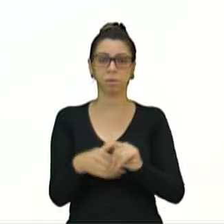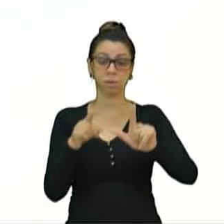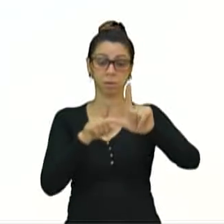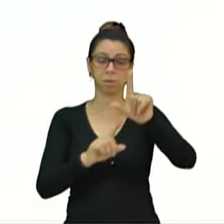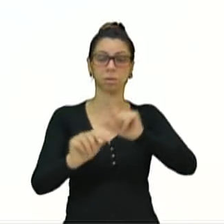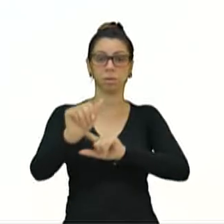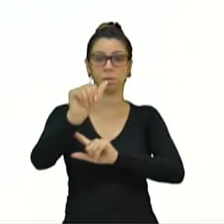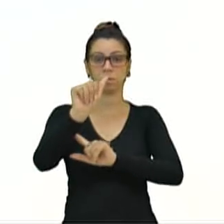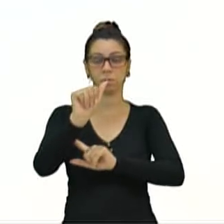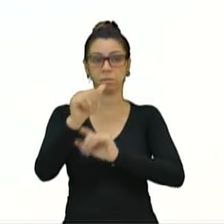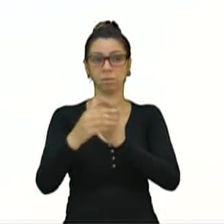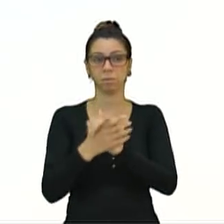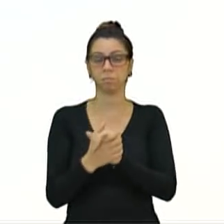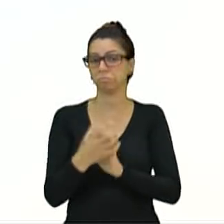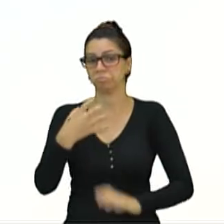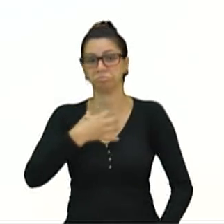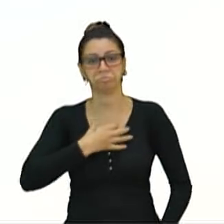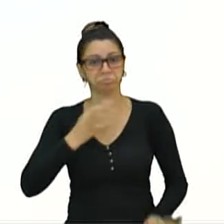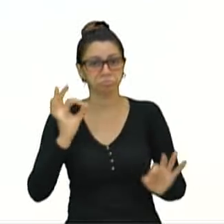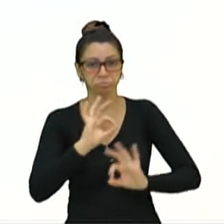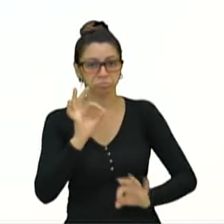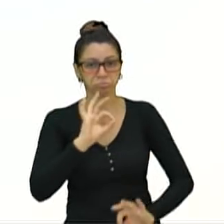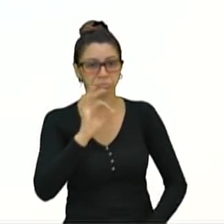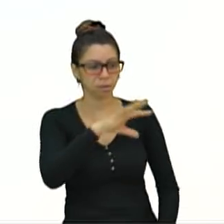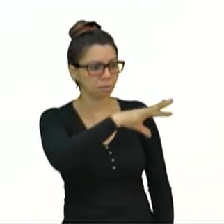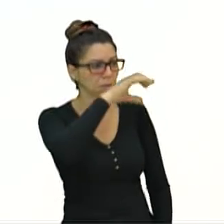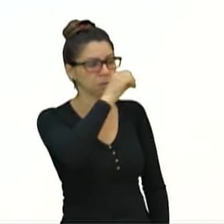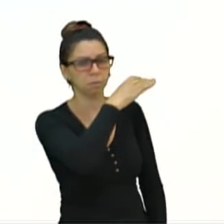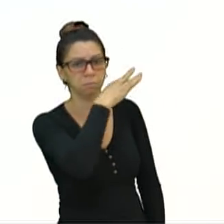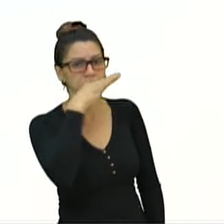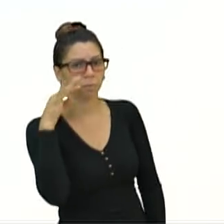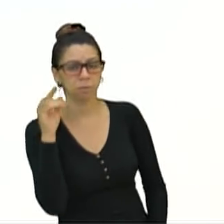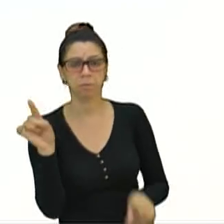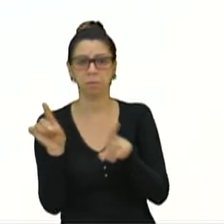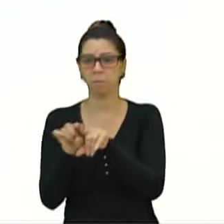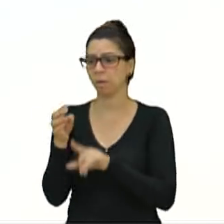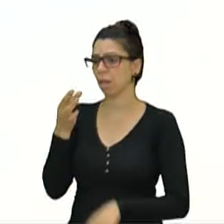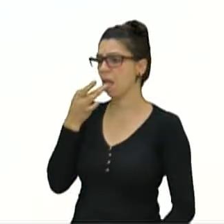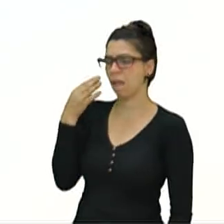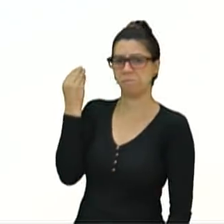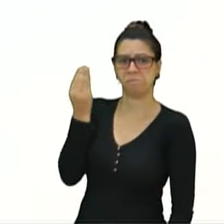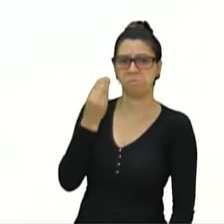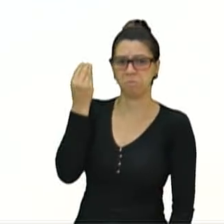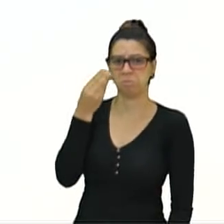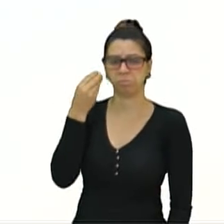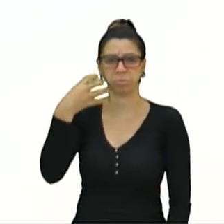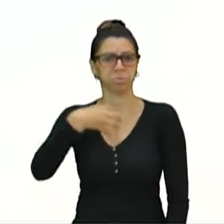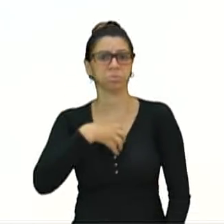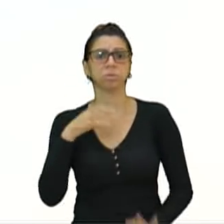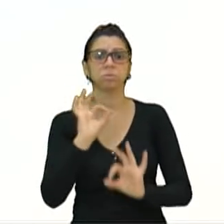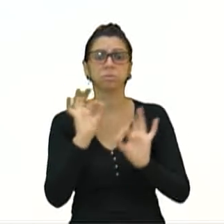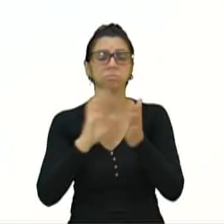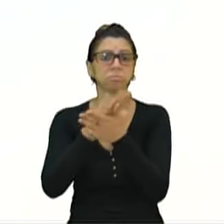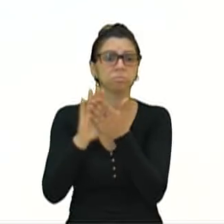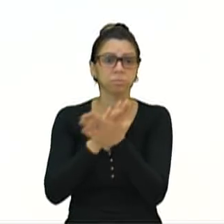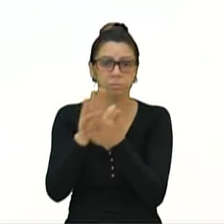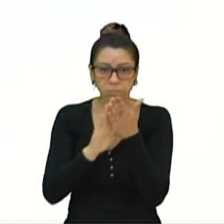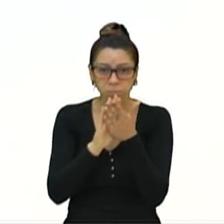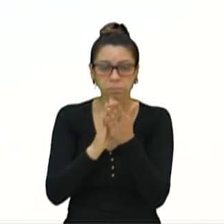Não sentimos, o cheiro, nem bem o cheiro dos alimentos e, consequentemente, o sabor